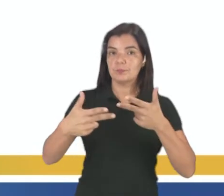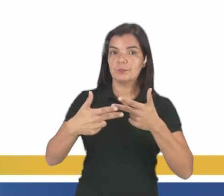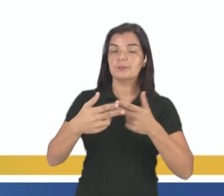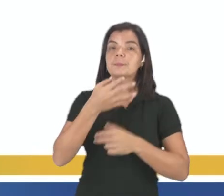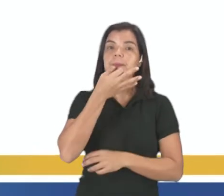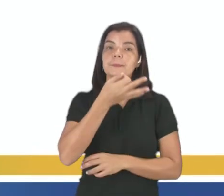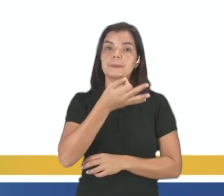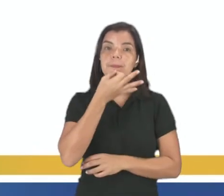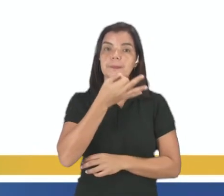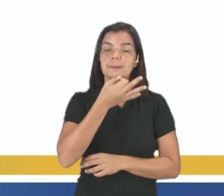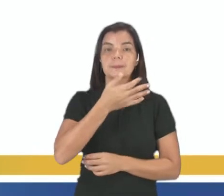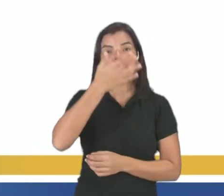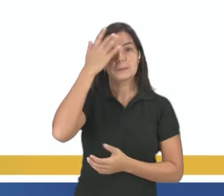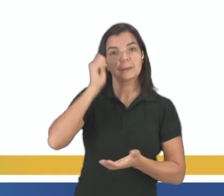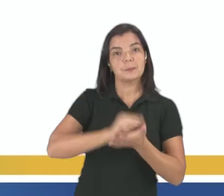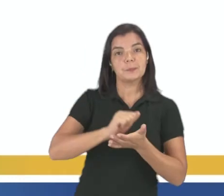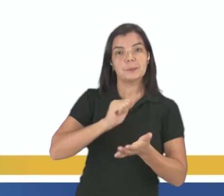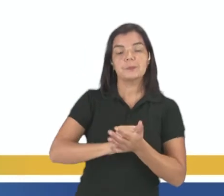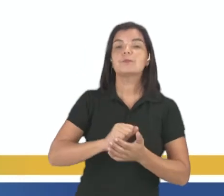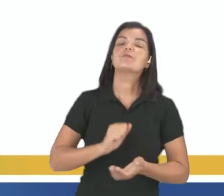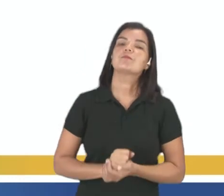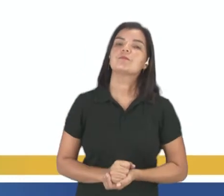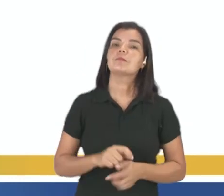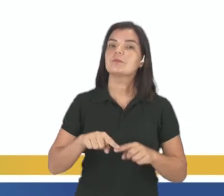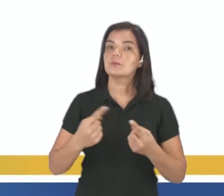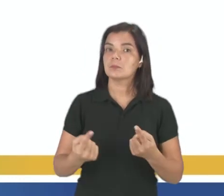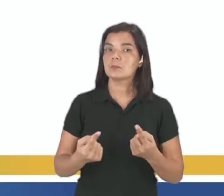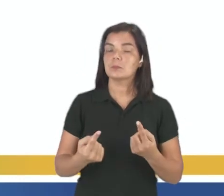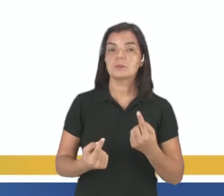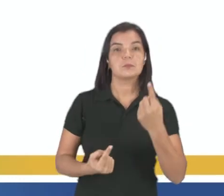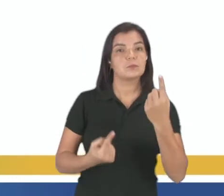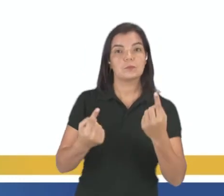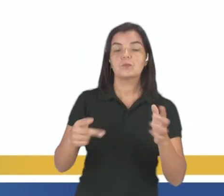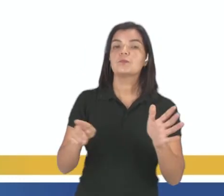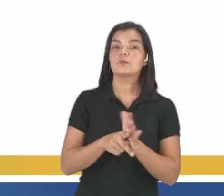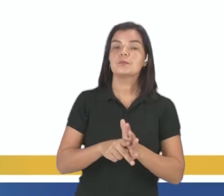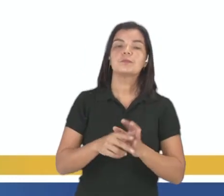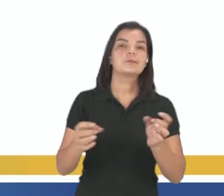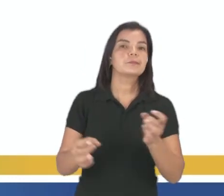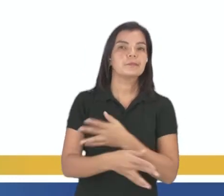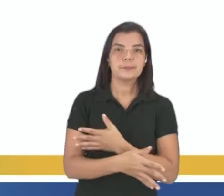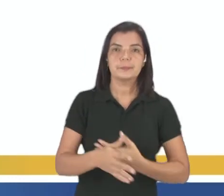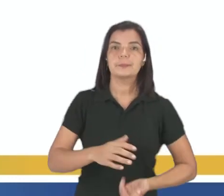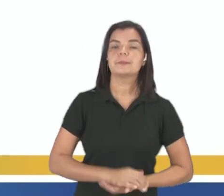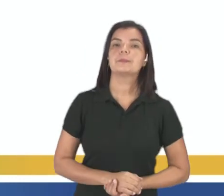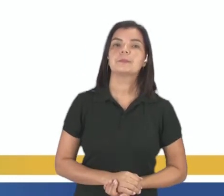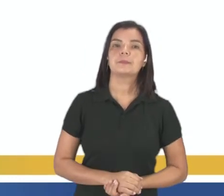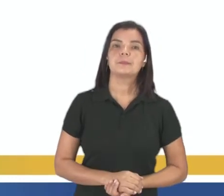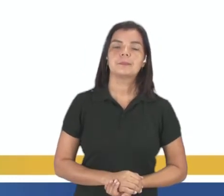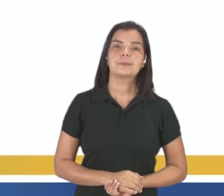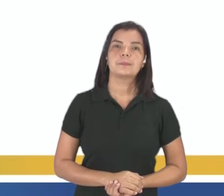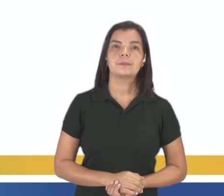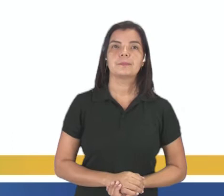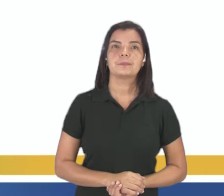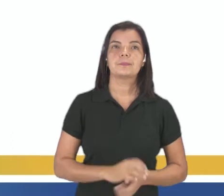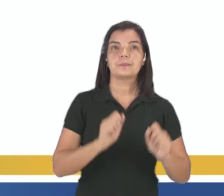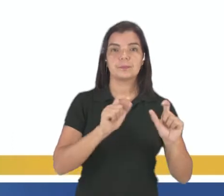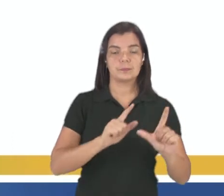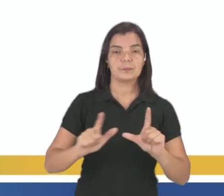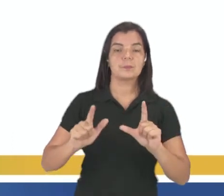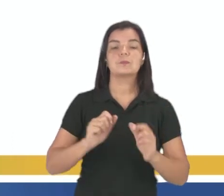de opinião do autor, tá? Vai ser aquilo e aquilo pronto, certo? Vamos para o próximo slide?